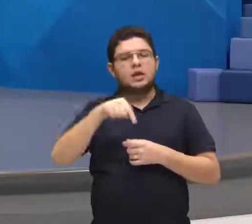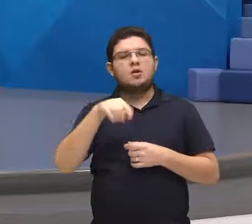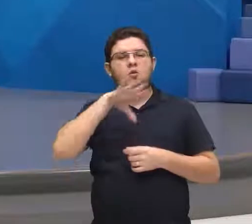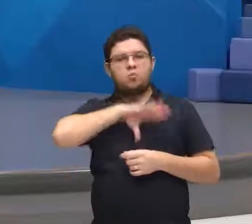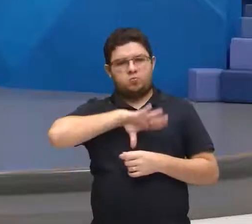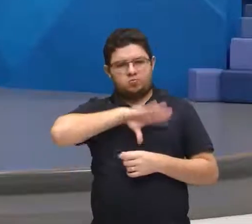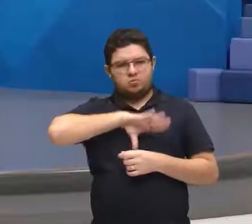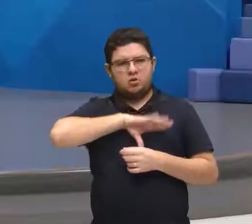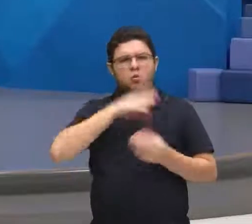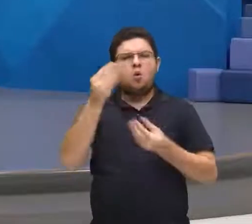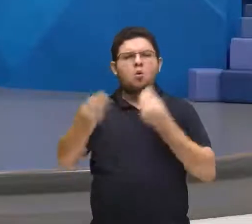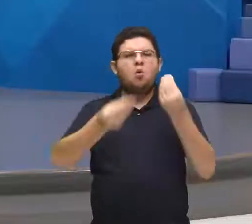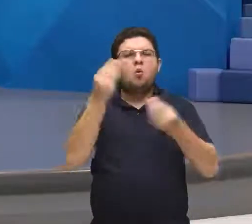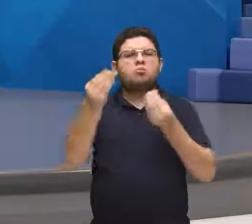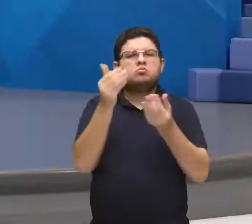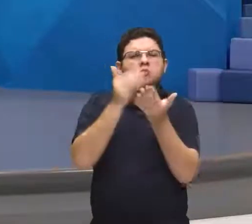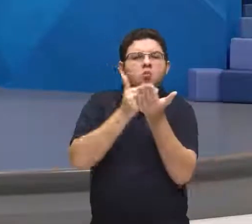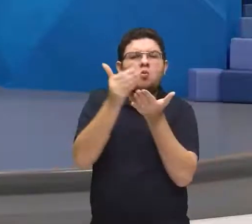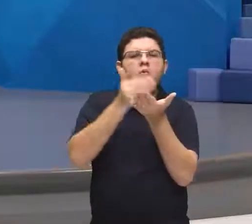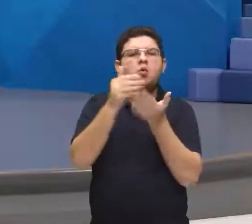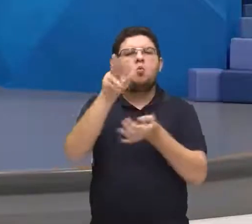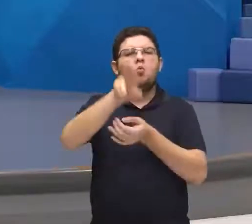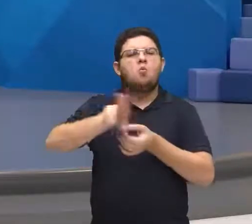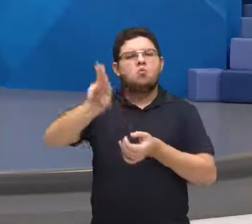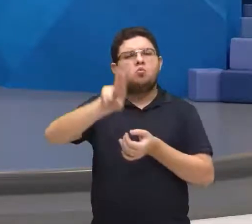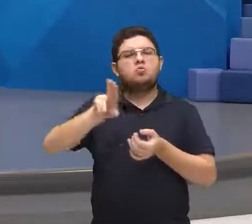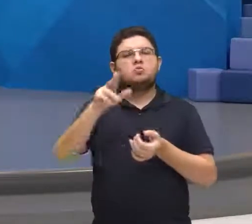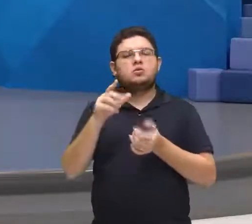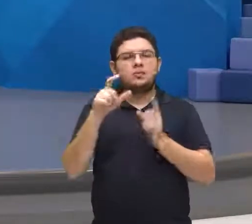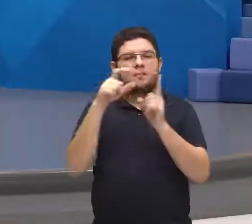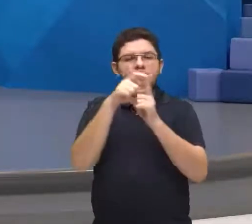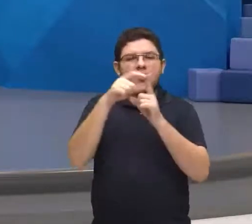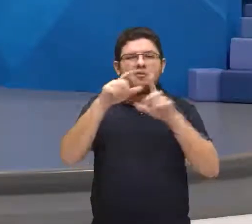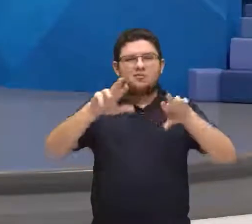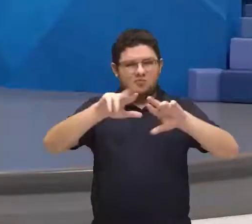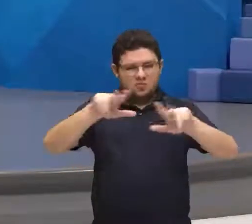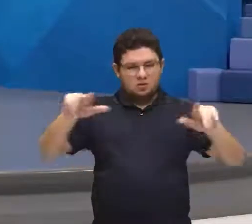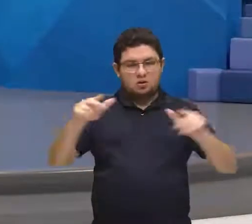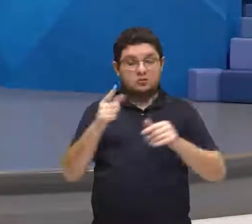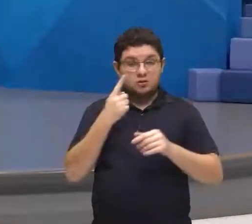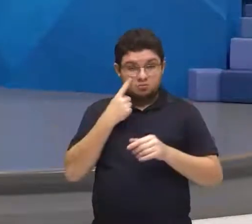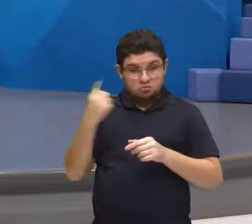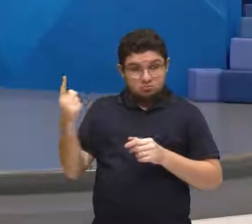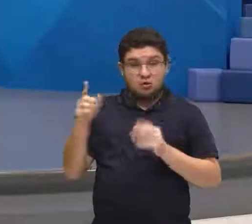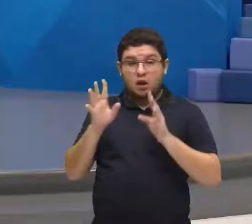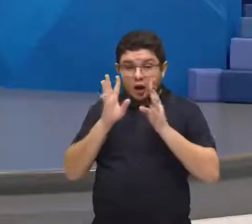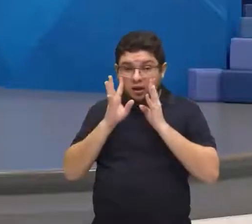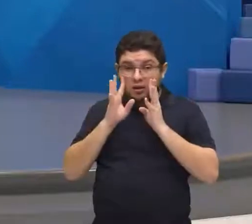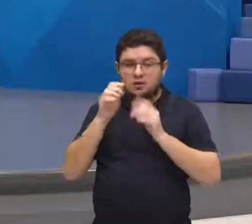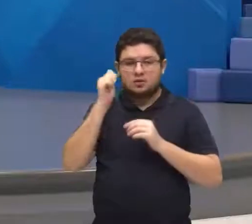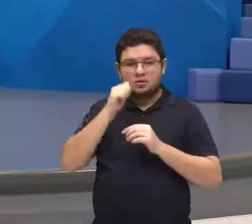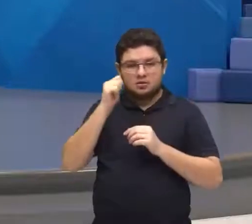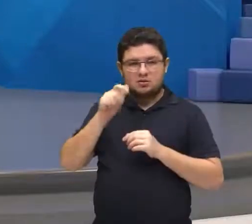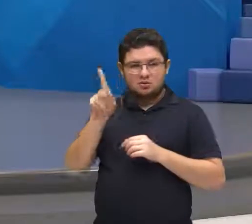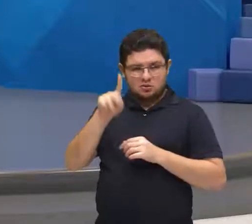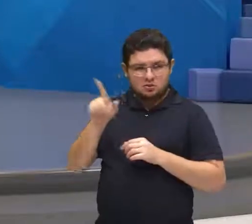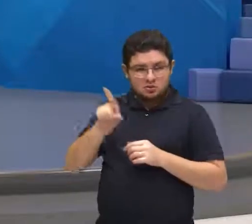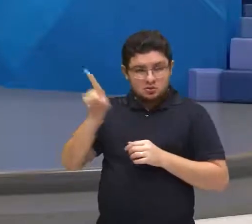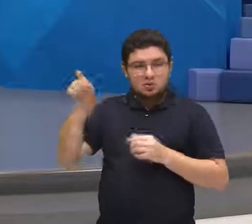língua portuguesa. Então, presta bem atenção que ela traz aí informações muito pertinentes que vão ajudar você a reconhecer, além